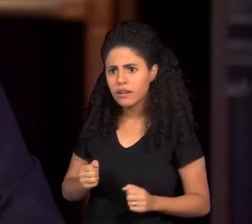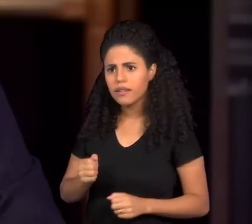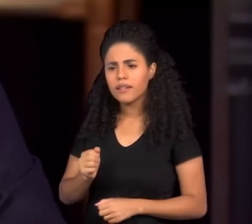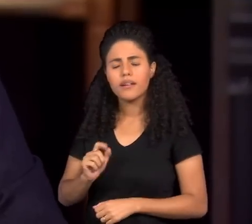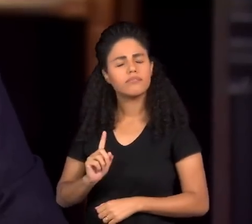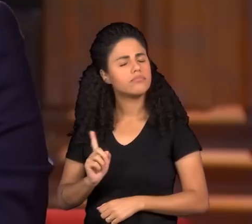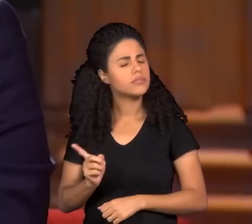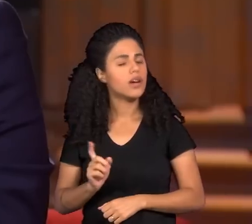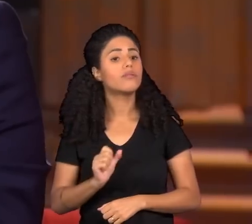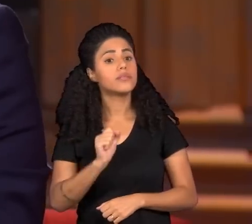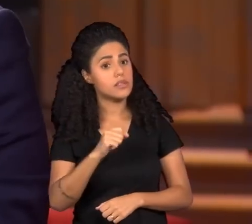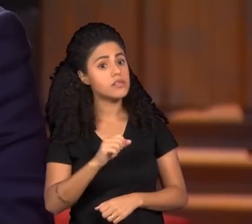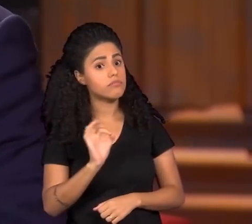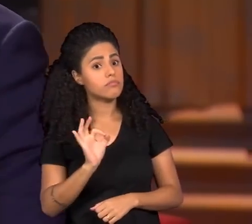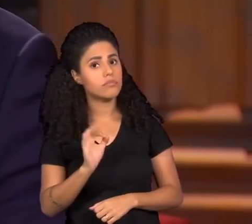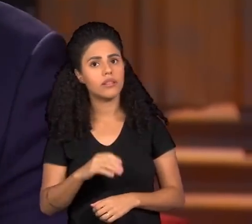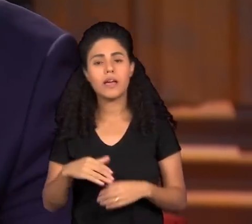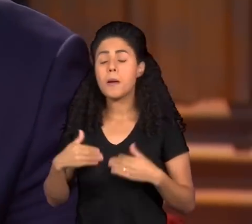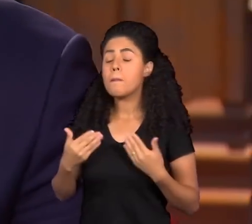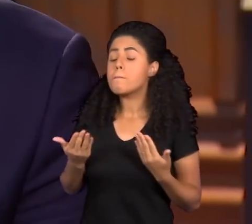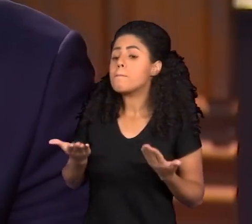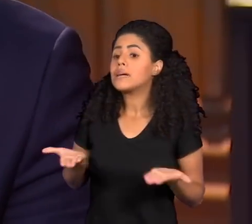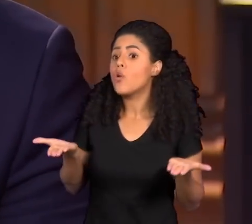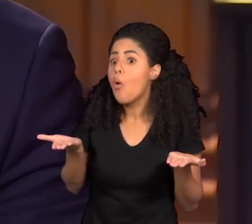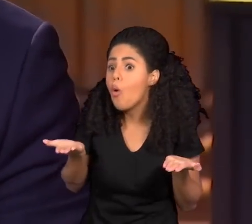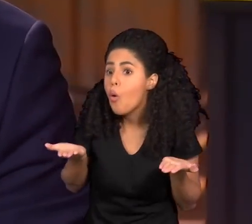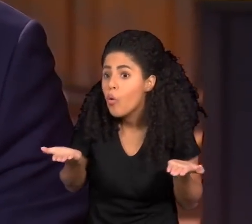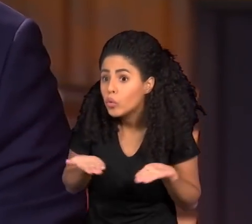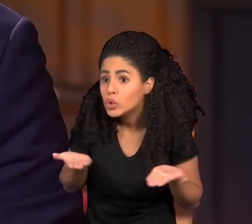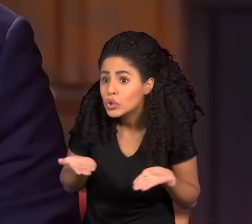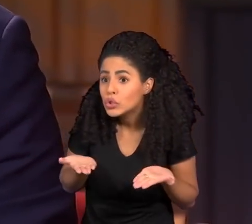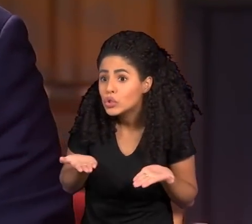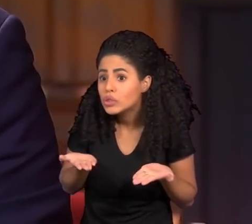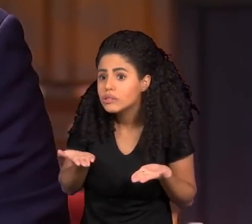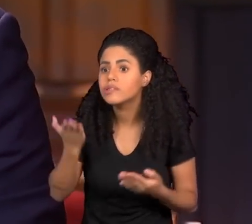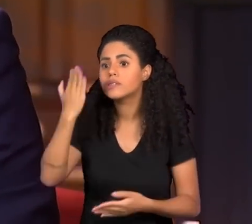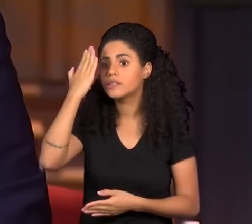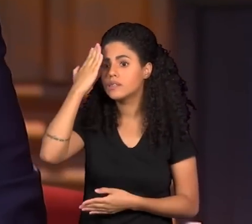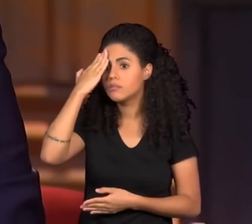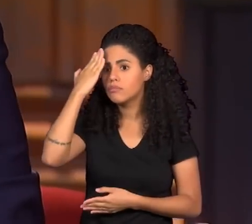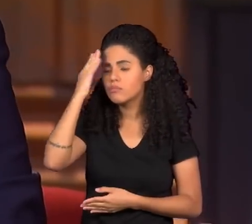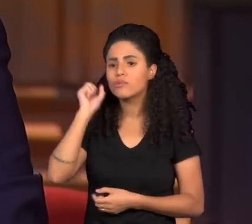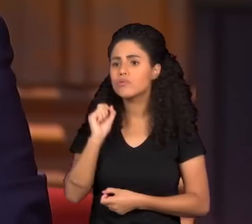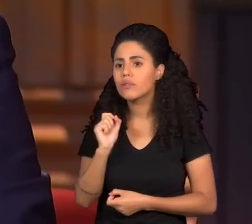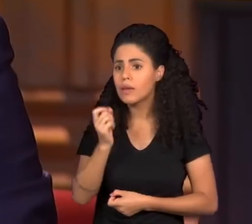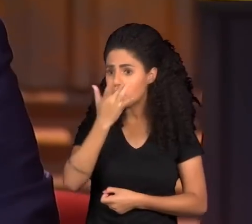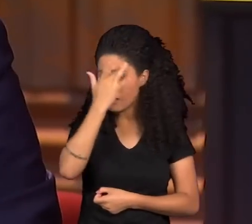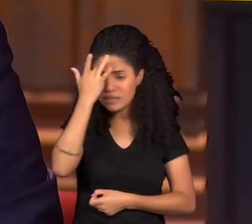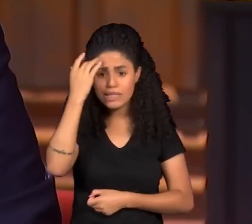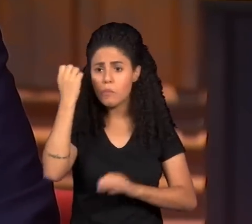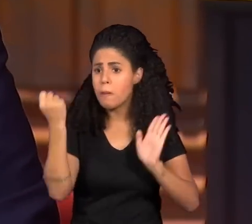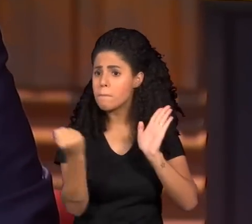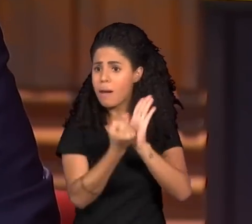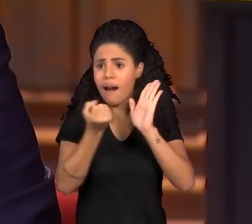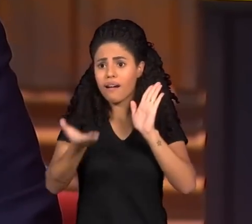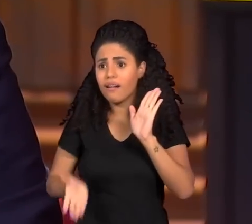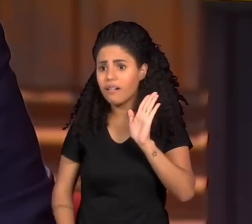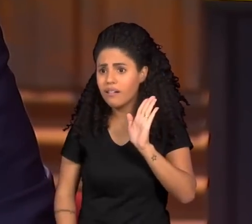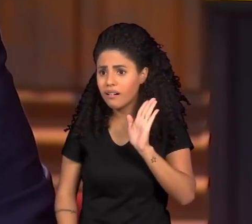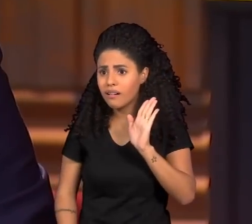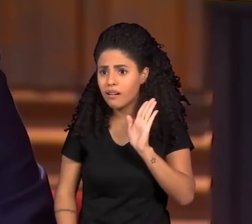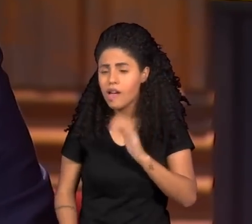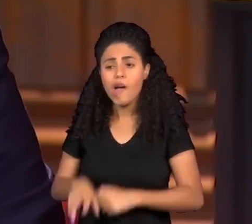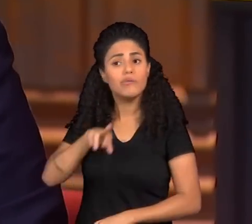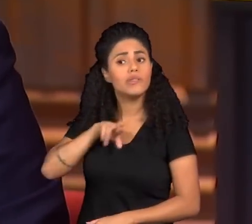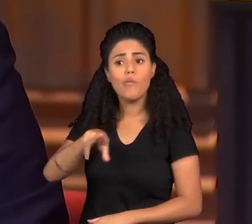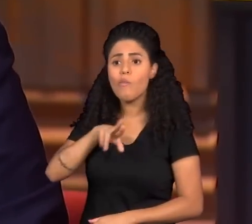Sim. Mas hoje, infelizmente, e isso é um estigma que nós padres carregamos, quando você se apresenta como padre, hoje